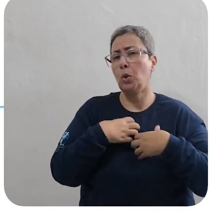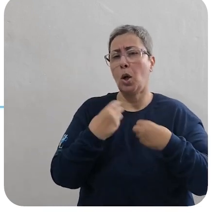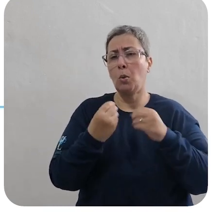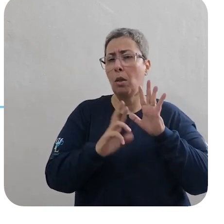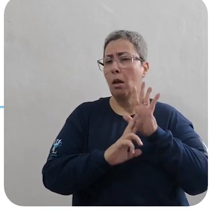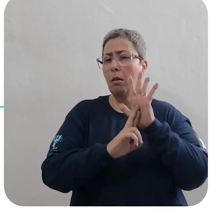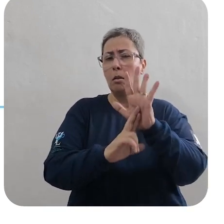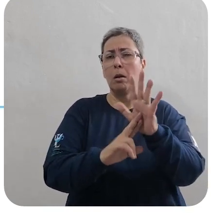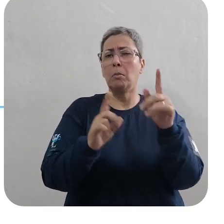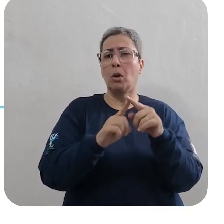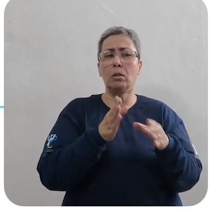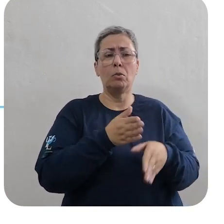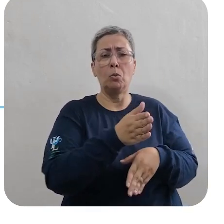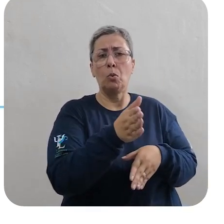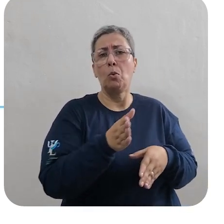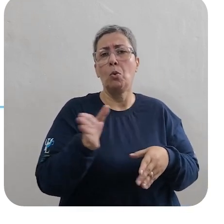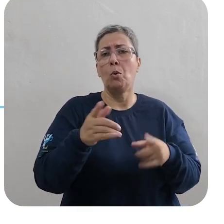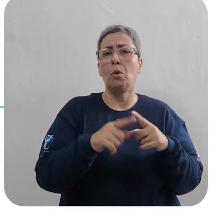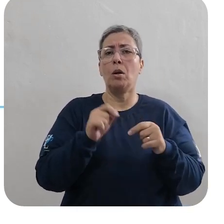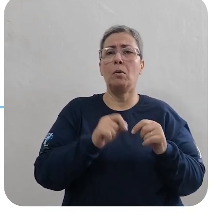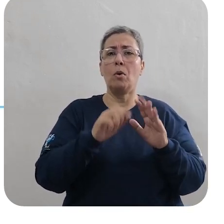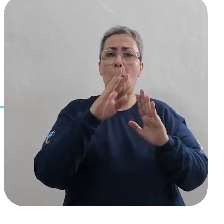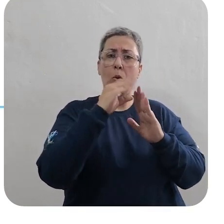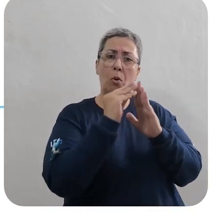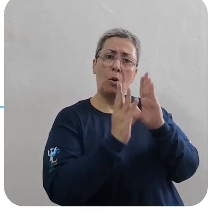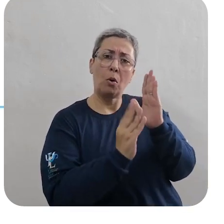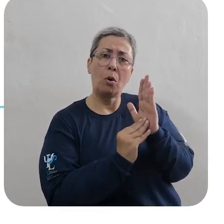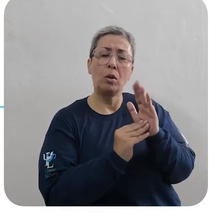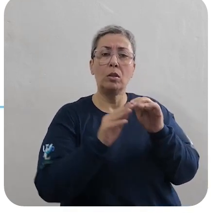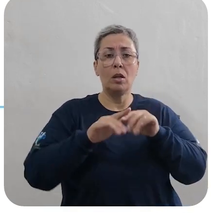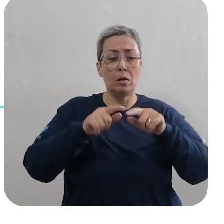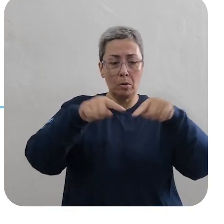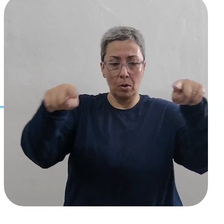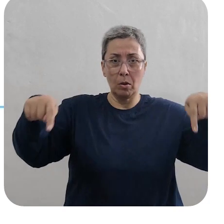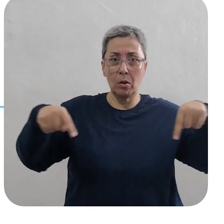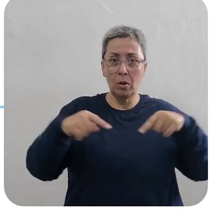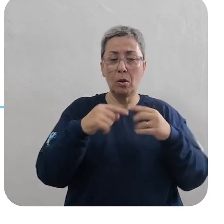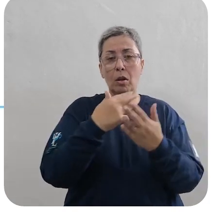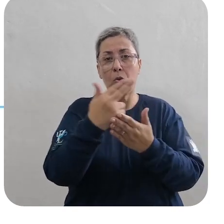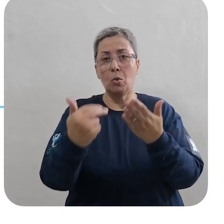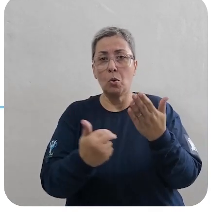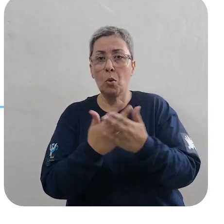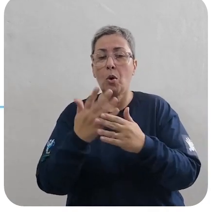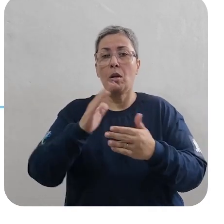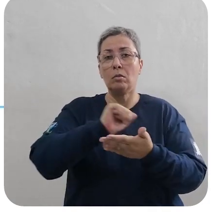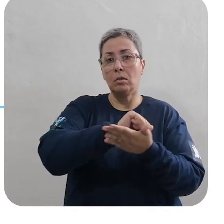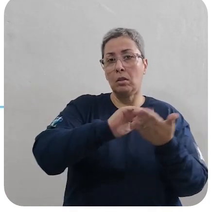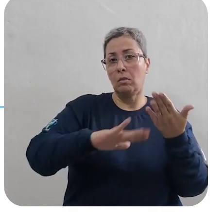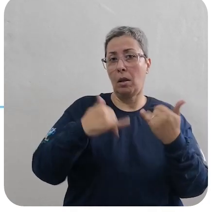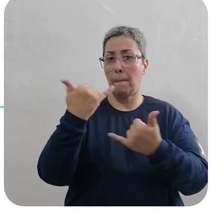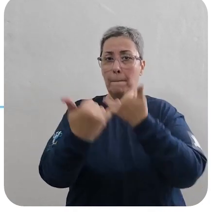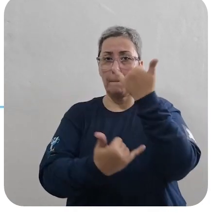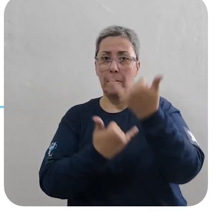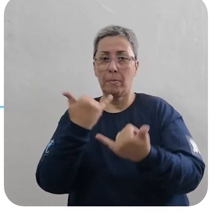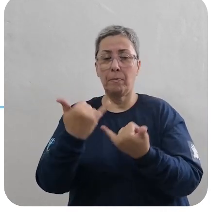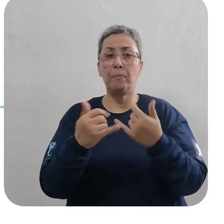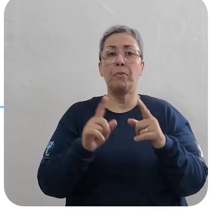de representação de trajeto, roteiros e planta baixa por meio de atividades